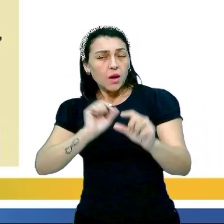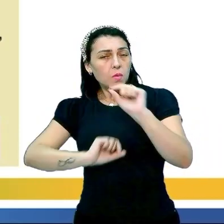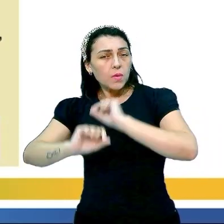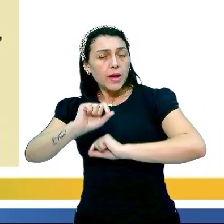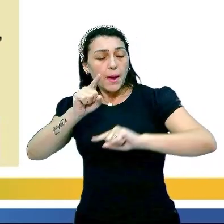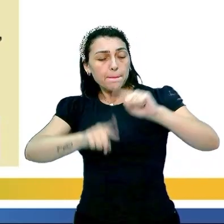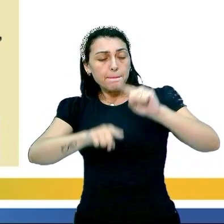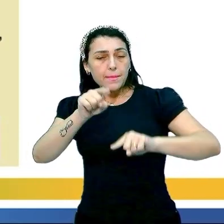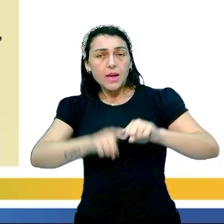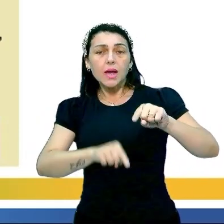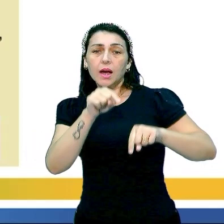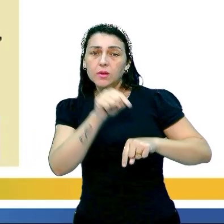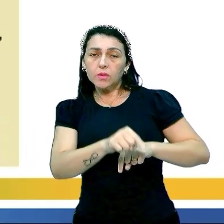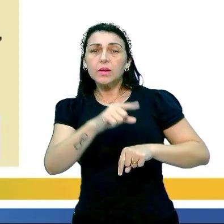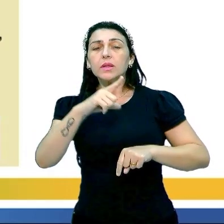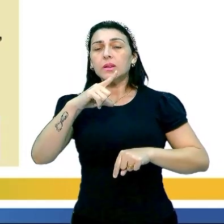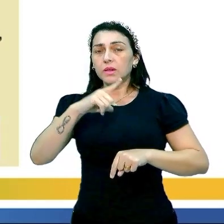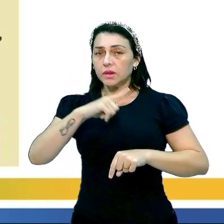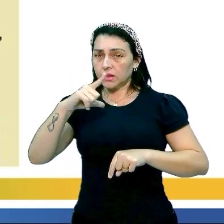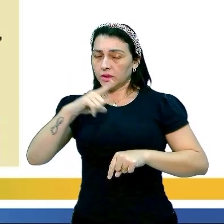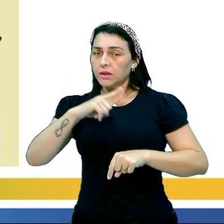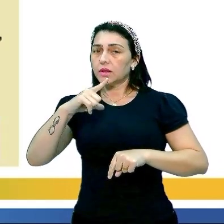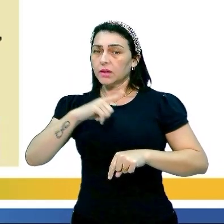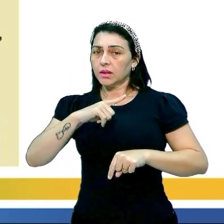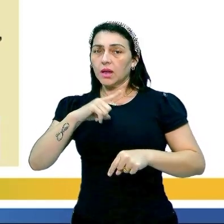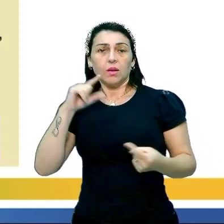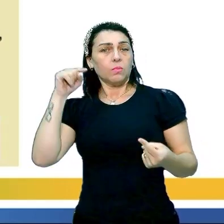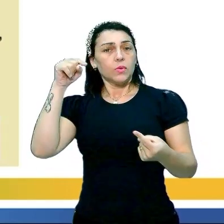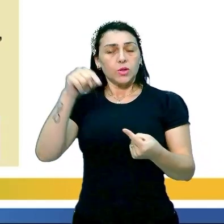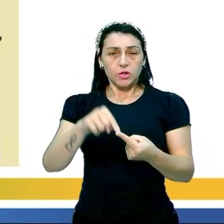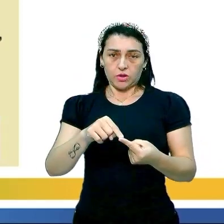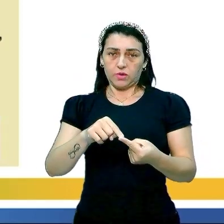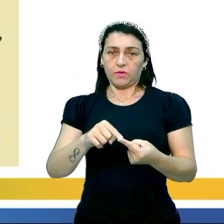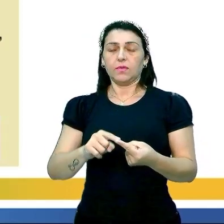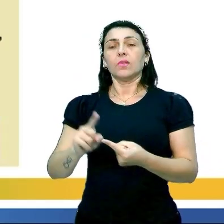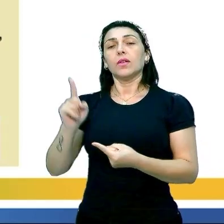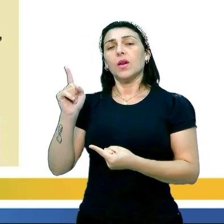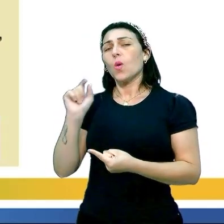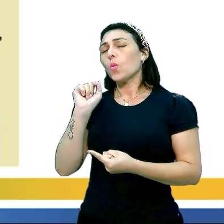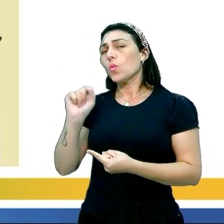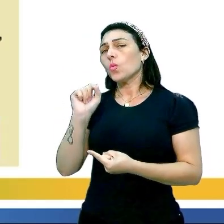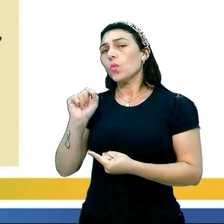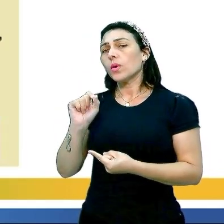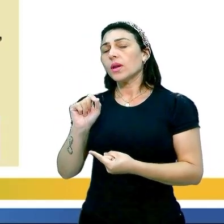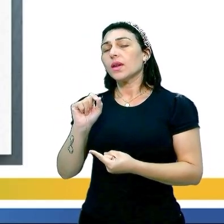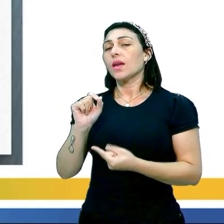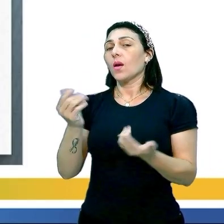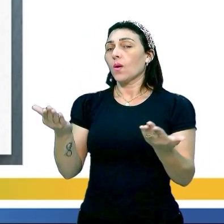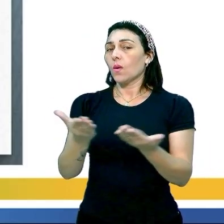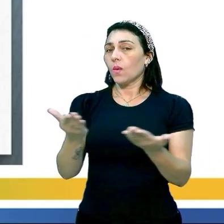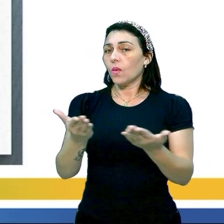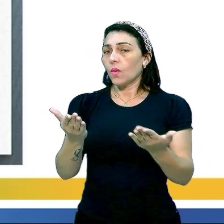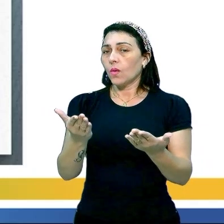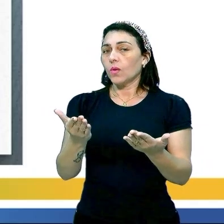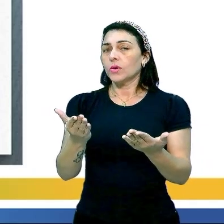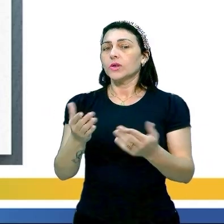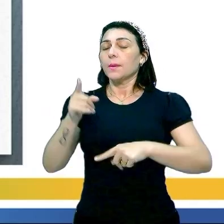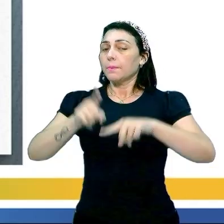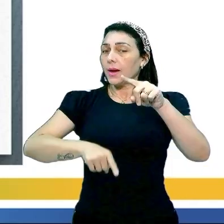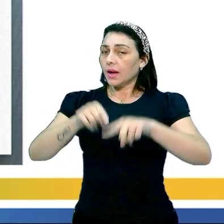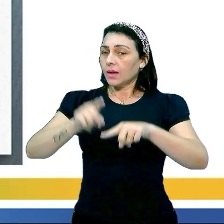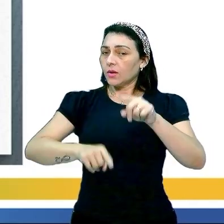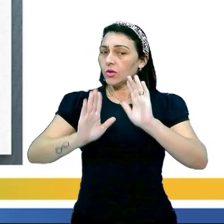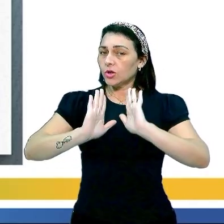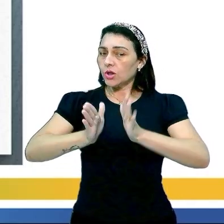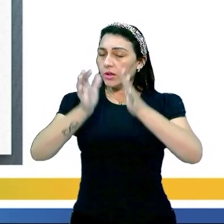a mercadoria ela tem um fetiche. E esse fetiche é o que nós vamos tratar agora, que é,